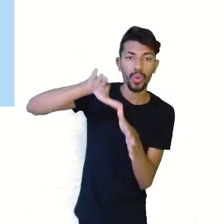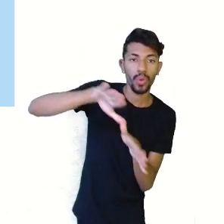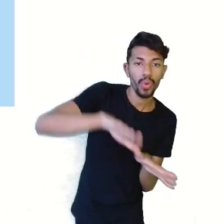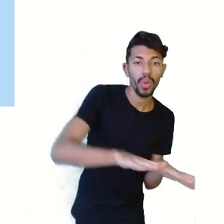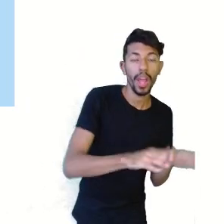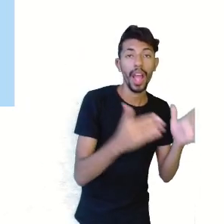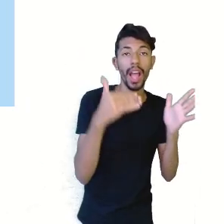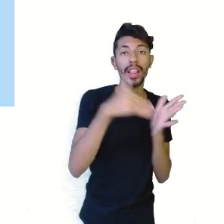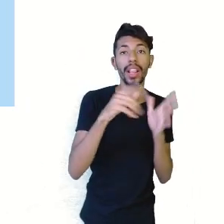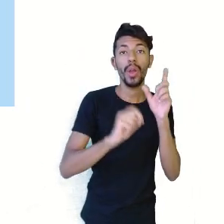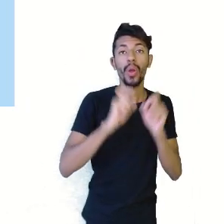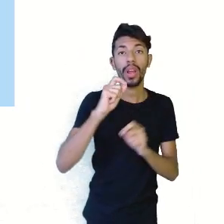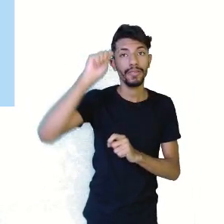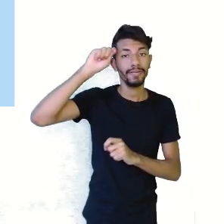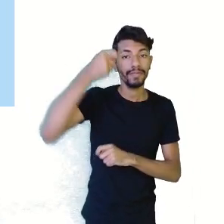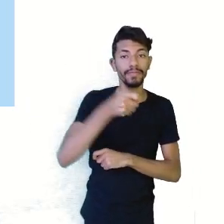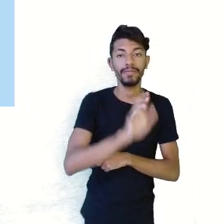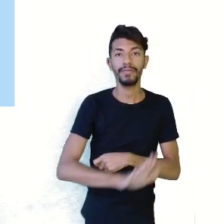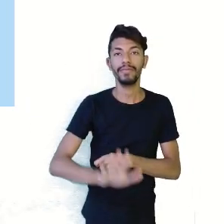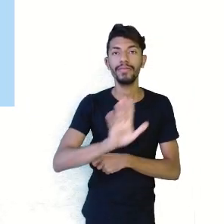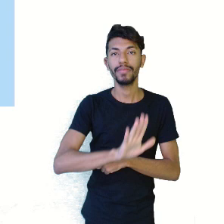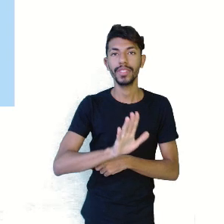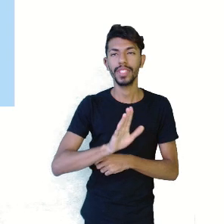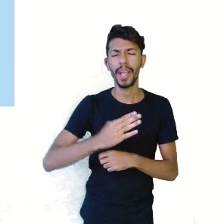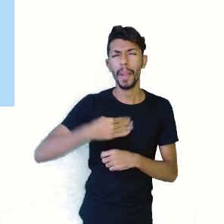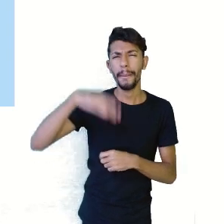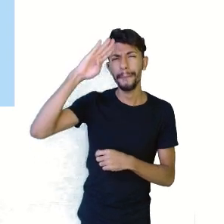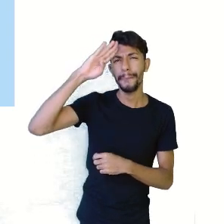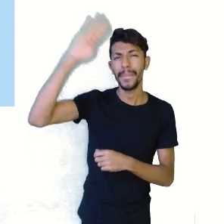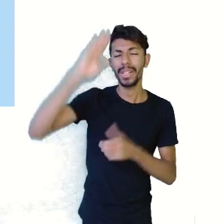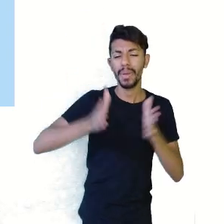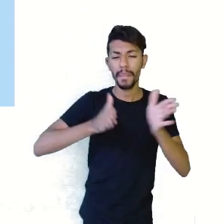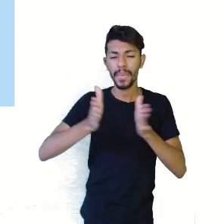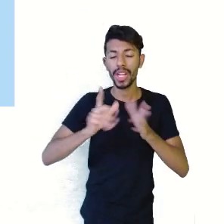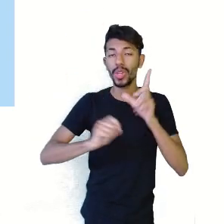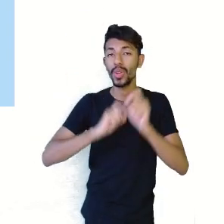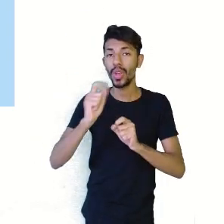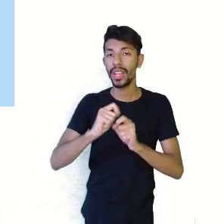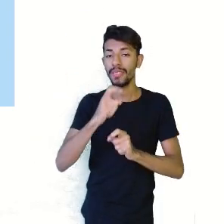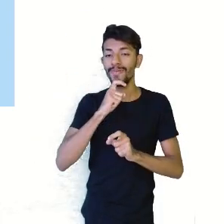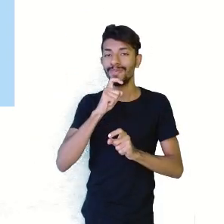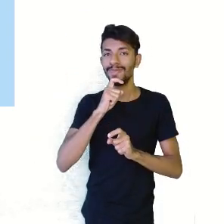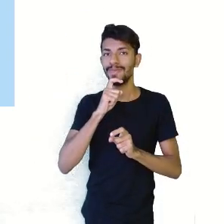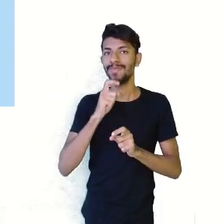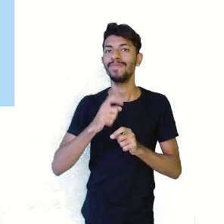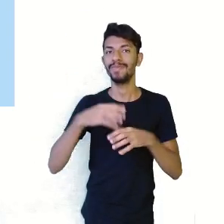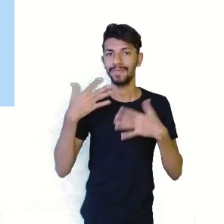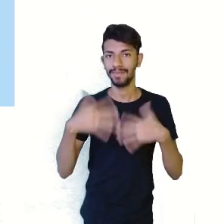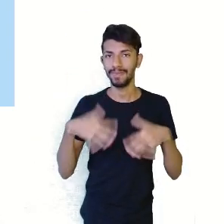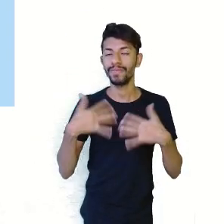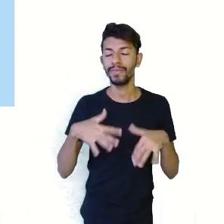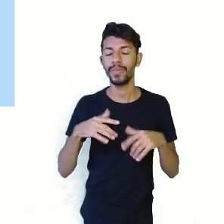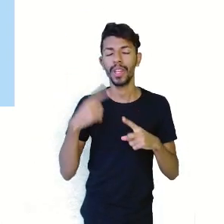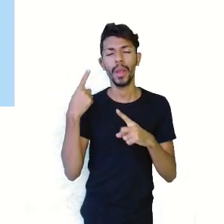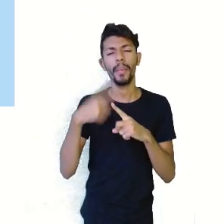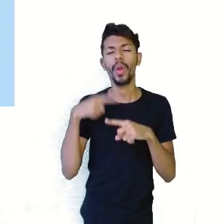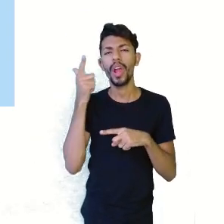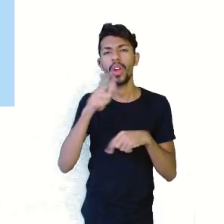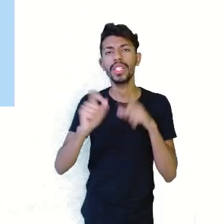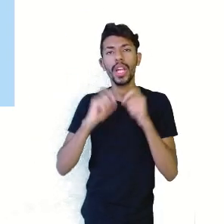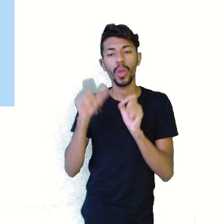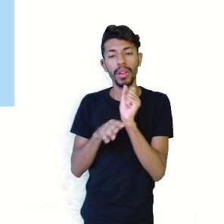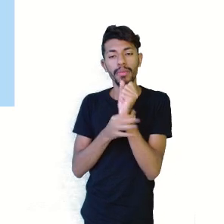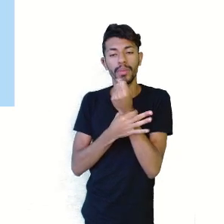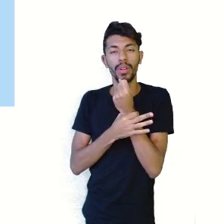a África, principalmente nas épocas do inverno, que é para se protegerem e conseguirem a sua